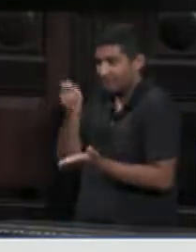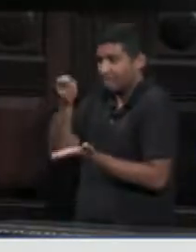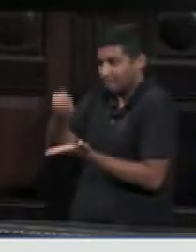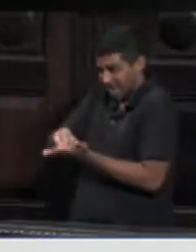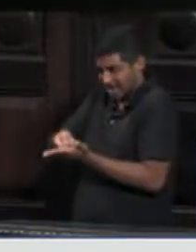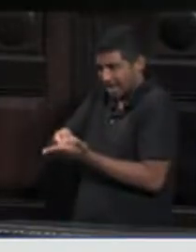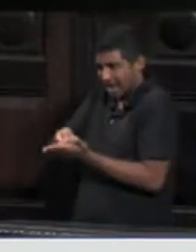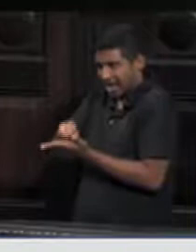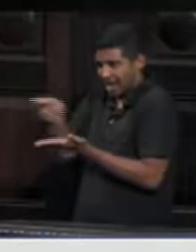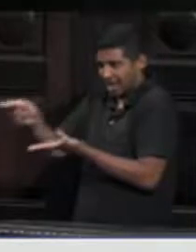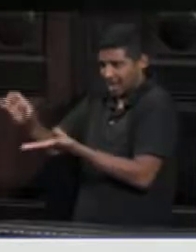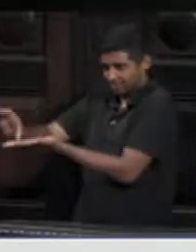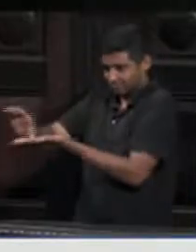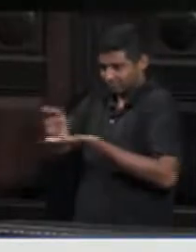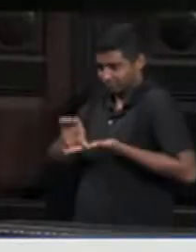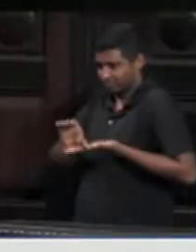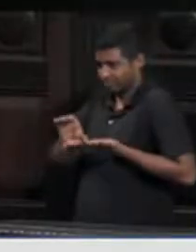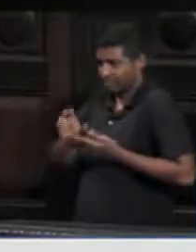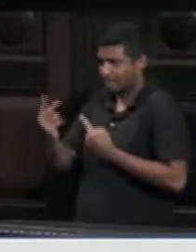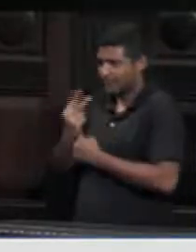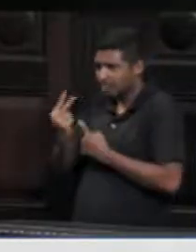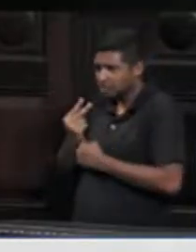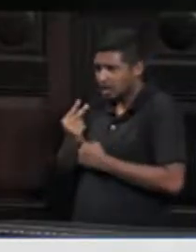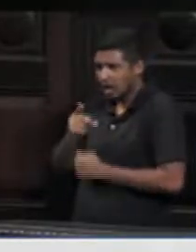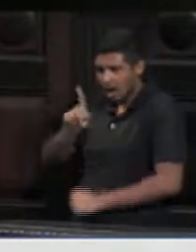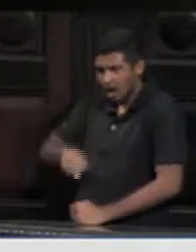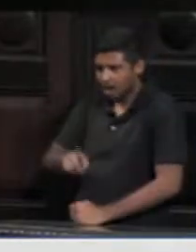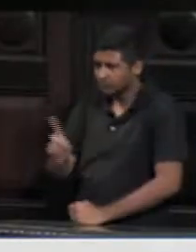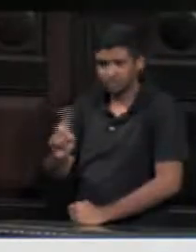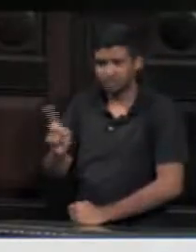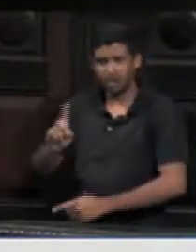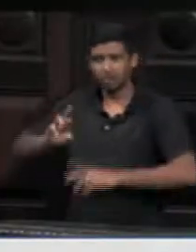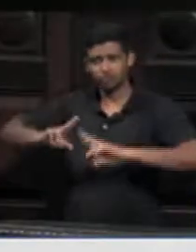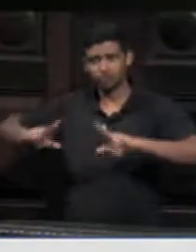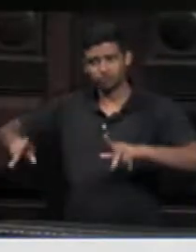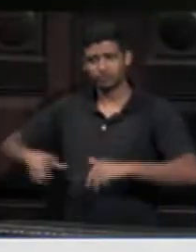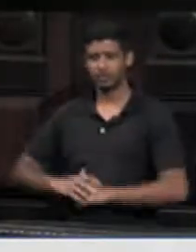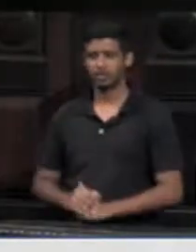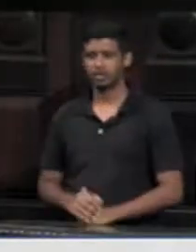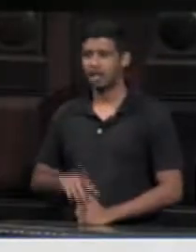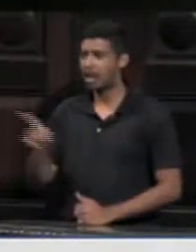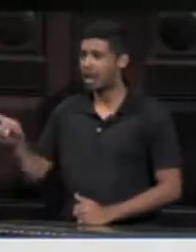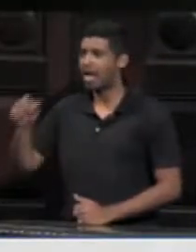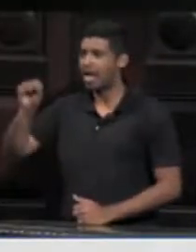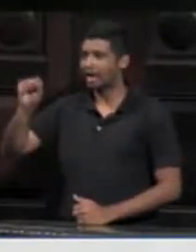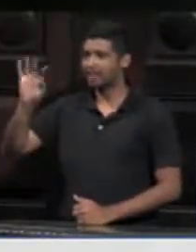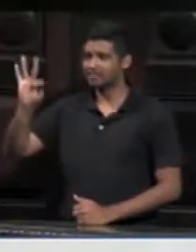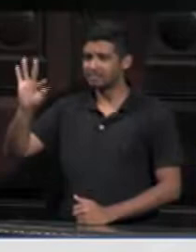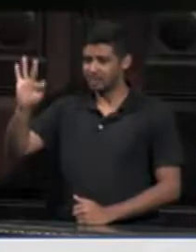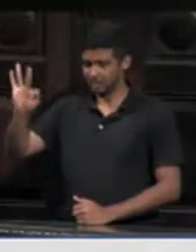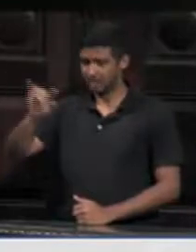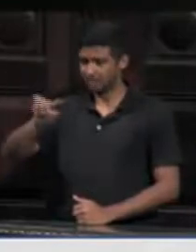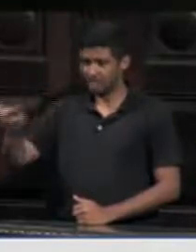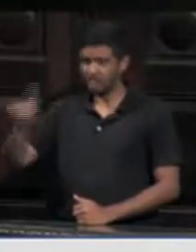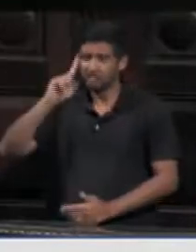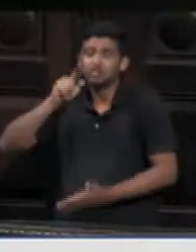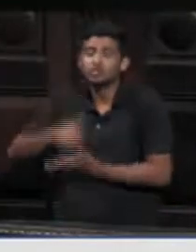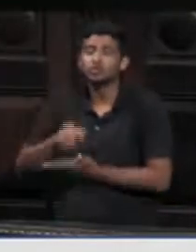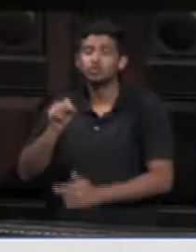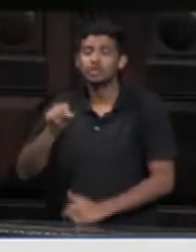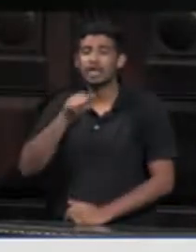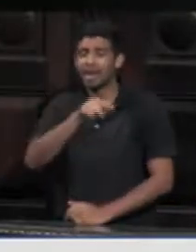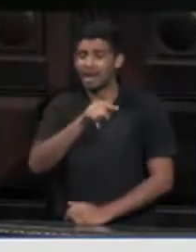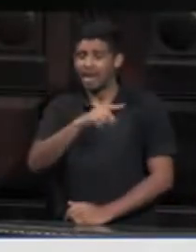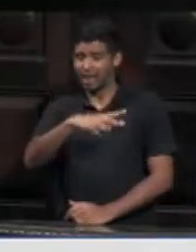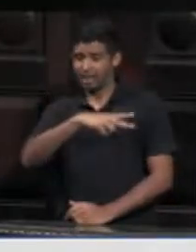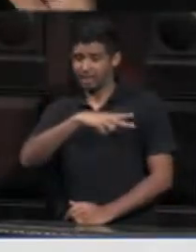empréstimo. Não é isto. O que eles definiram é que a privatização da SEDAI